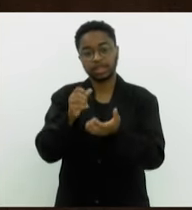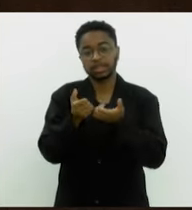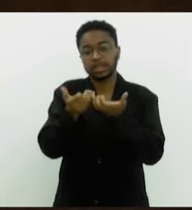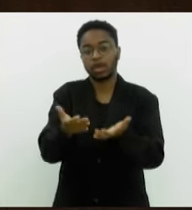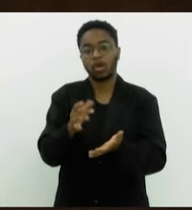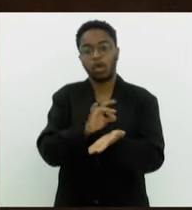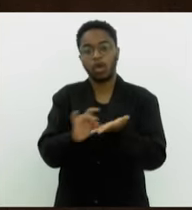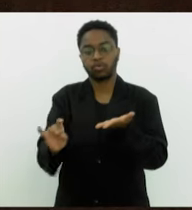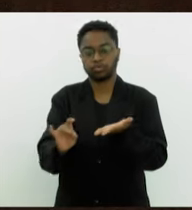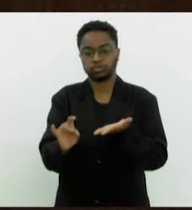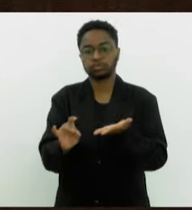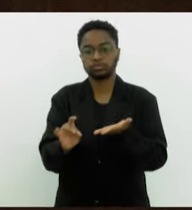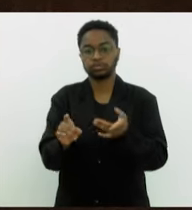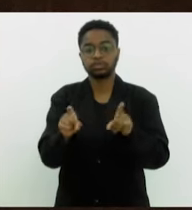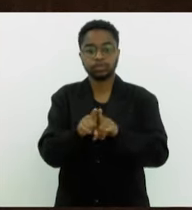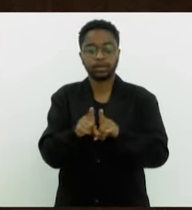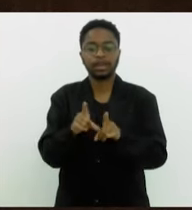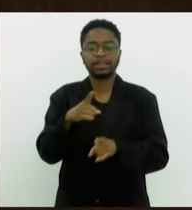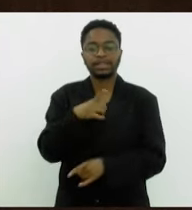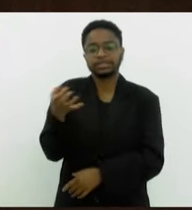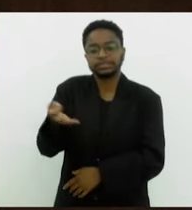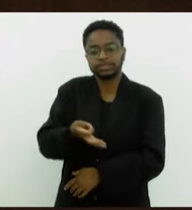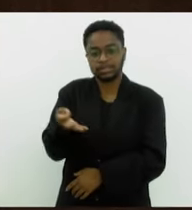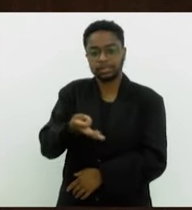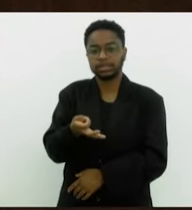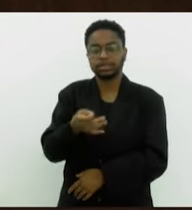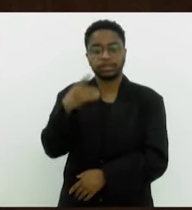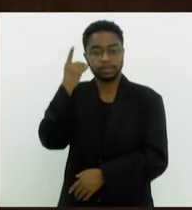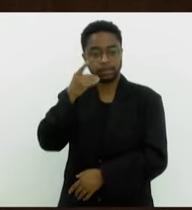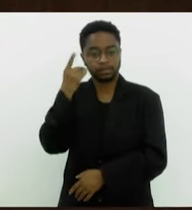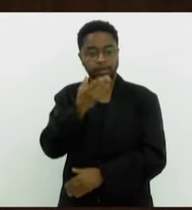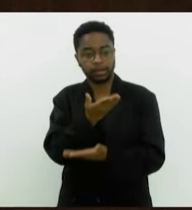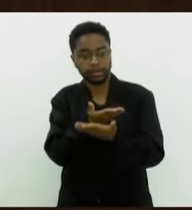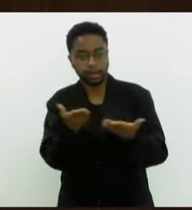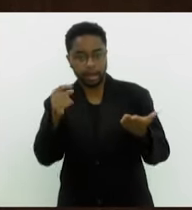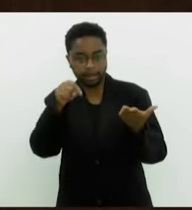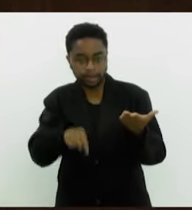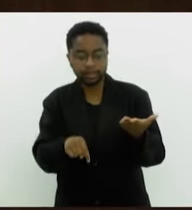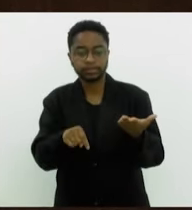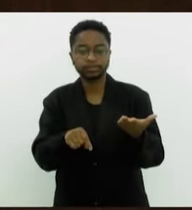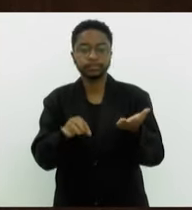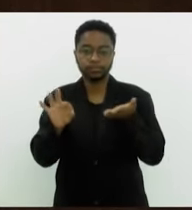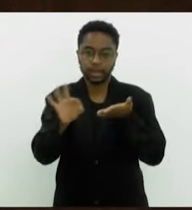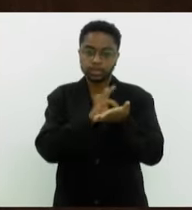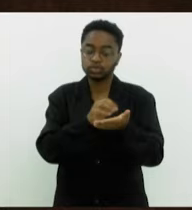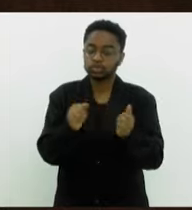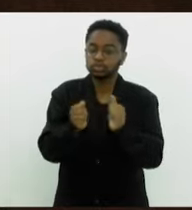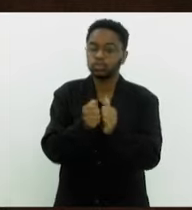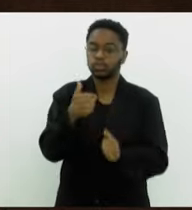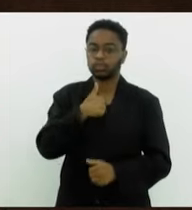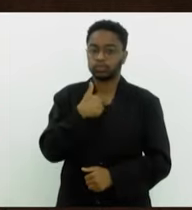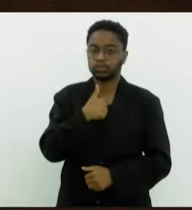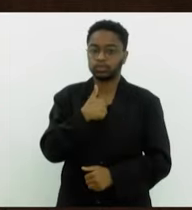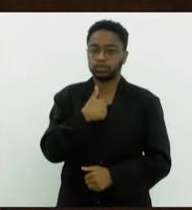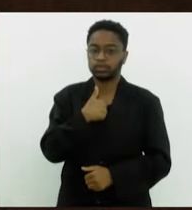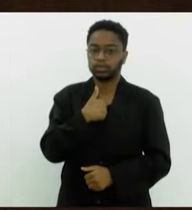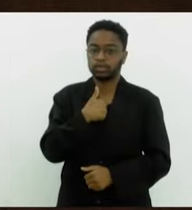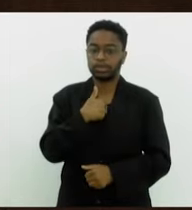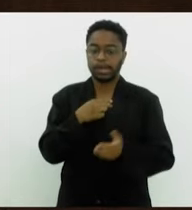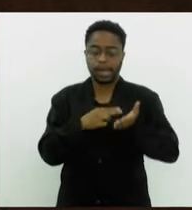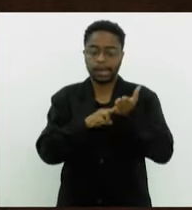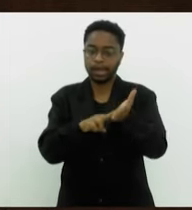têm. E eu tenho absoluta certeza que as deputadas nessa casa vão assinar junto comigo a moção de